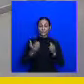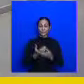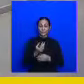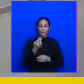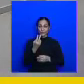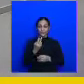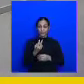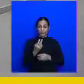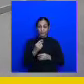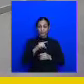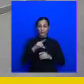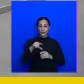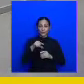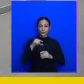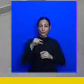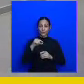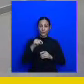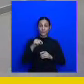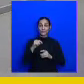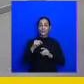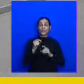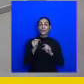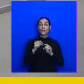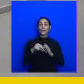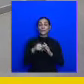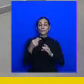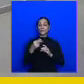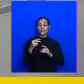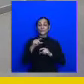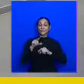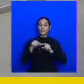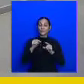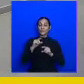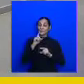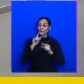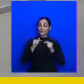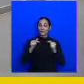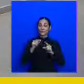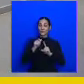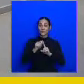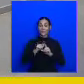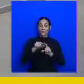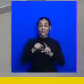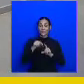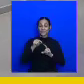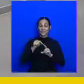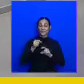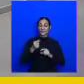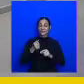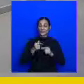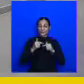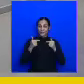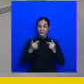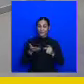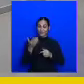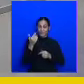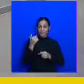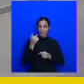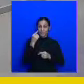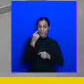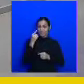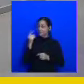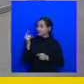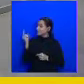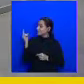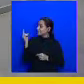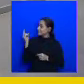2, para a realização da segunda e última etapa do dia de sorte, o sorteio do mês da sorte. Vamos lá então.